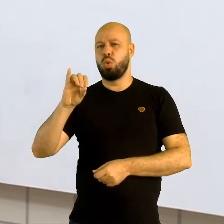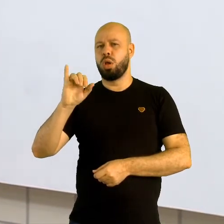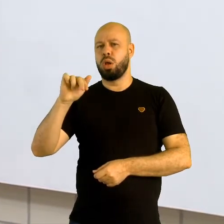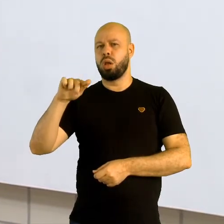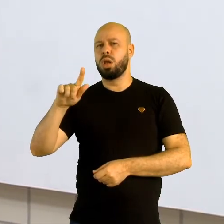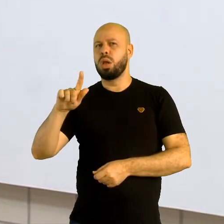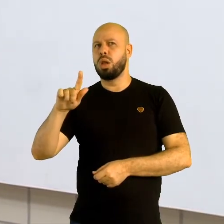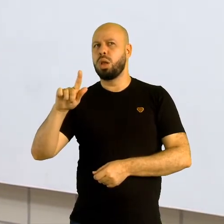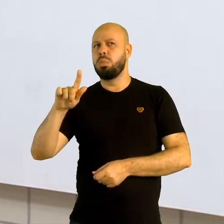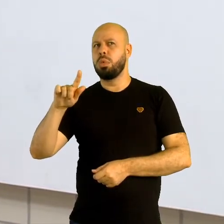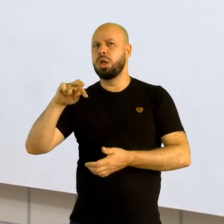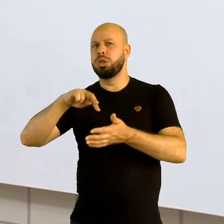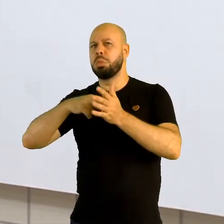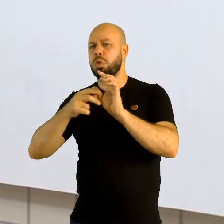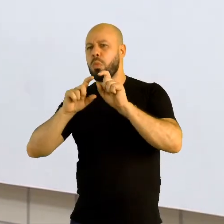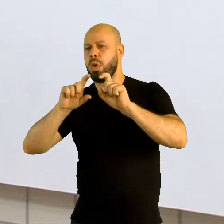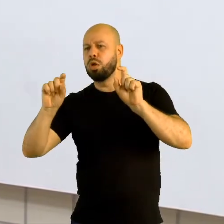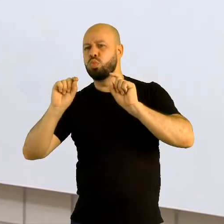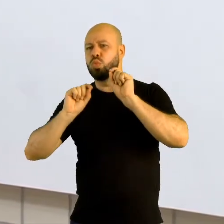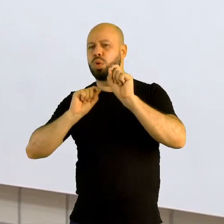qual, agora eu tenho o quê?